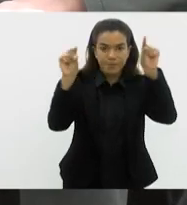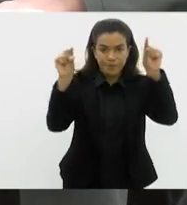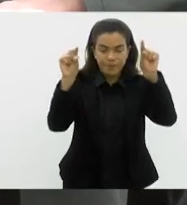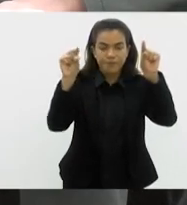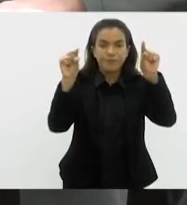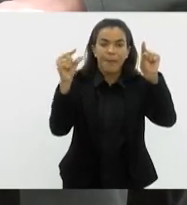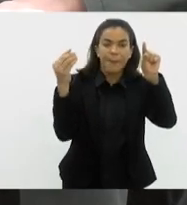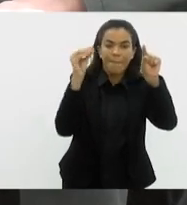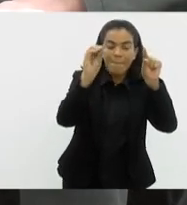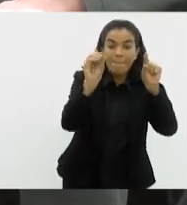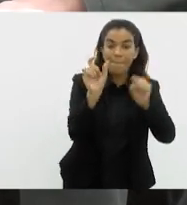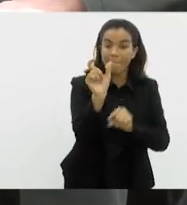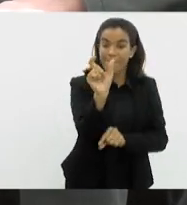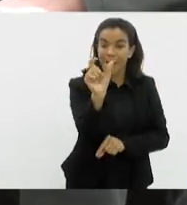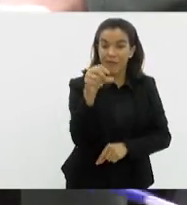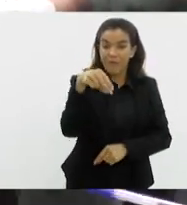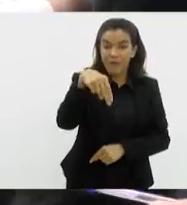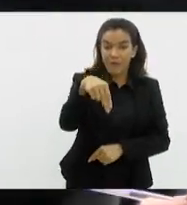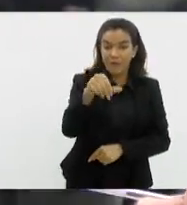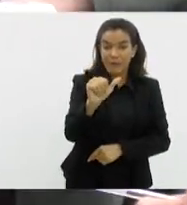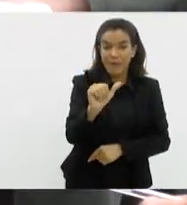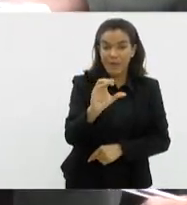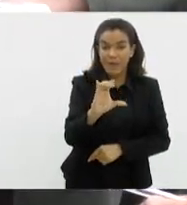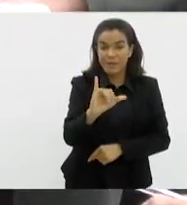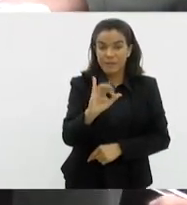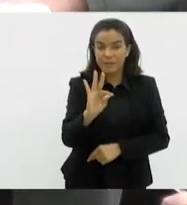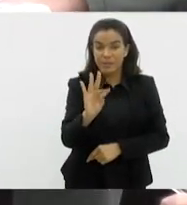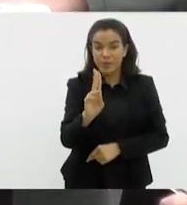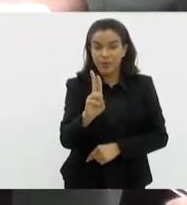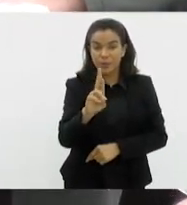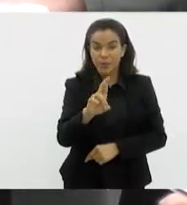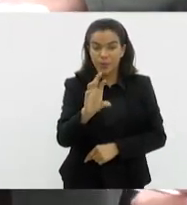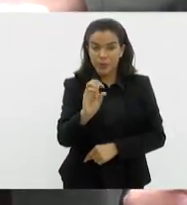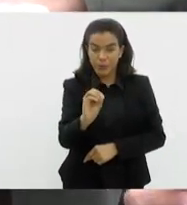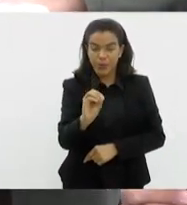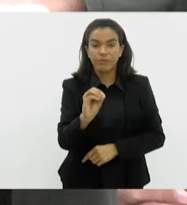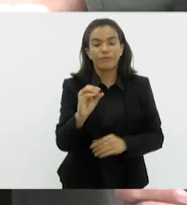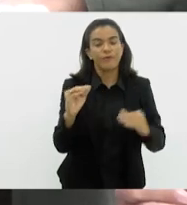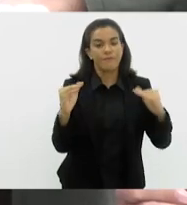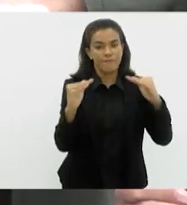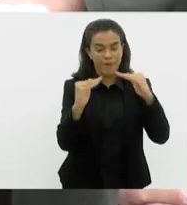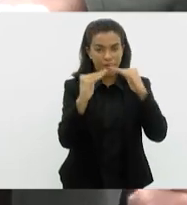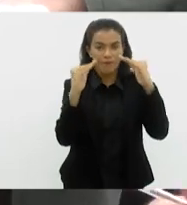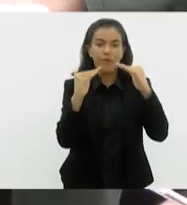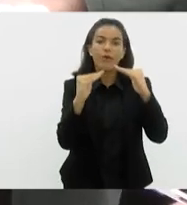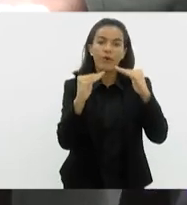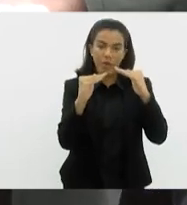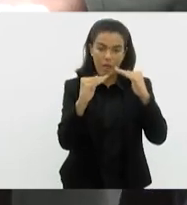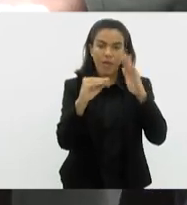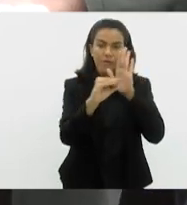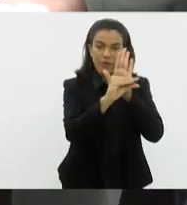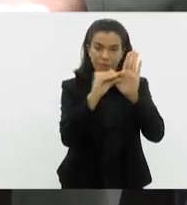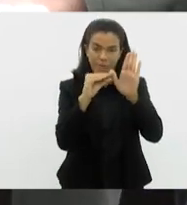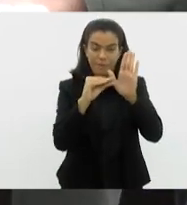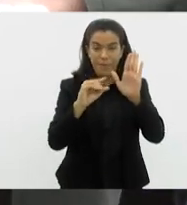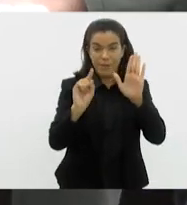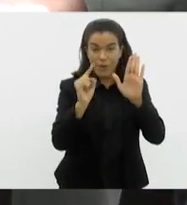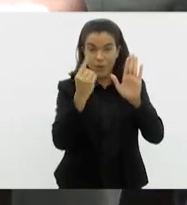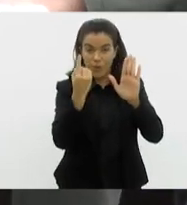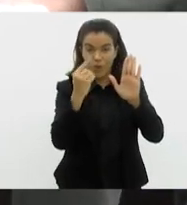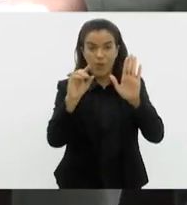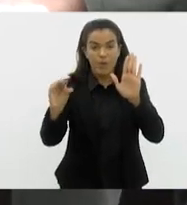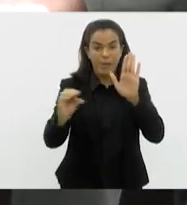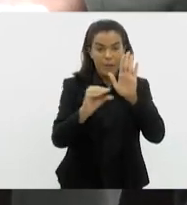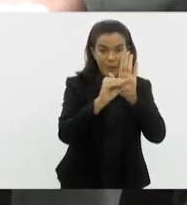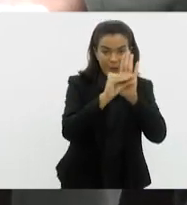também nascituro. Então, é favorável com subemenda a emenda 1 e a